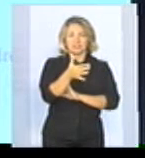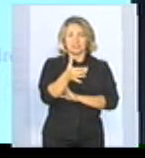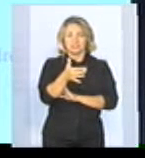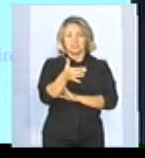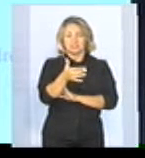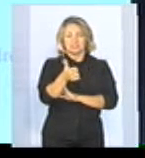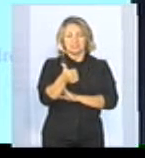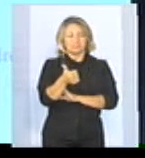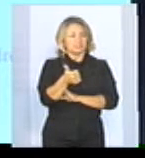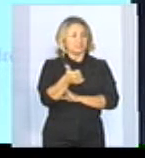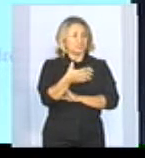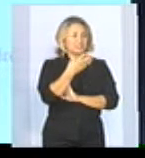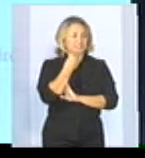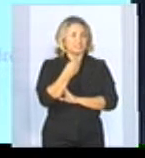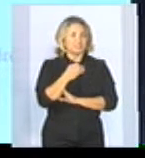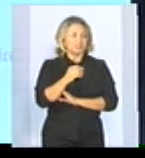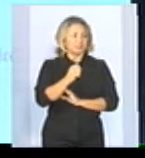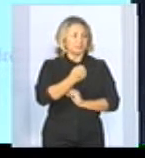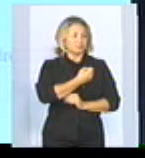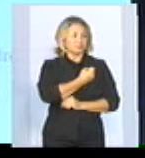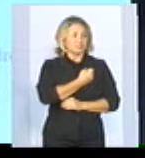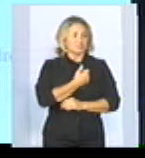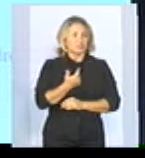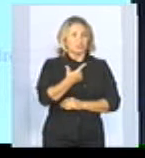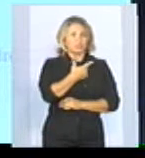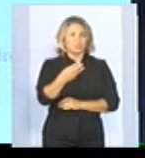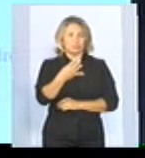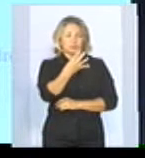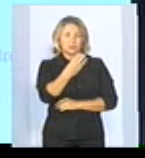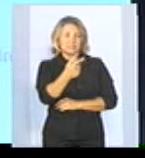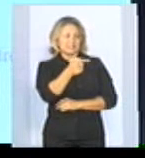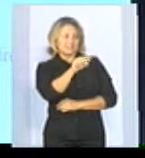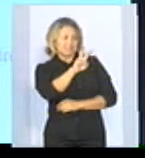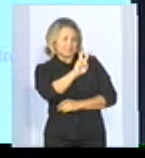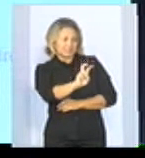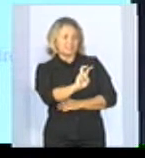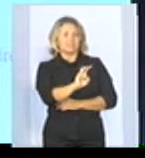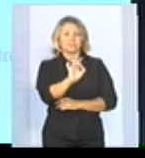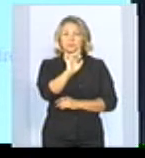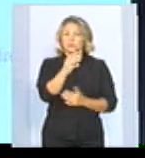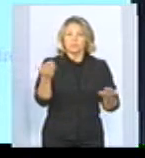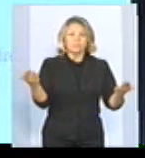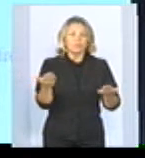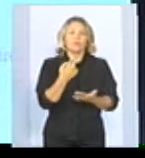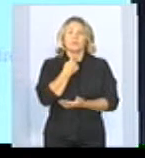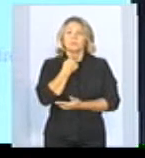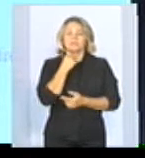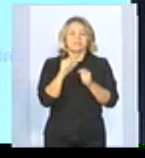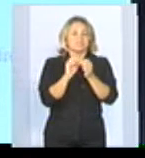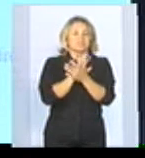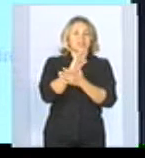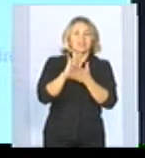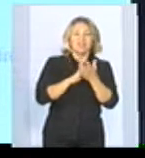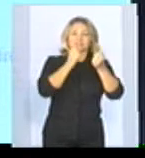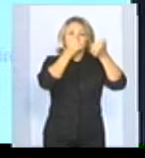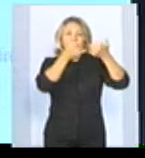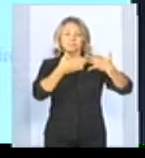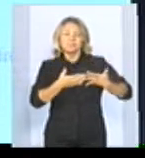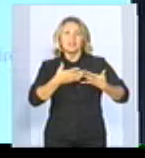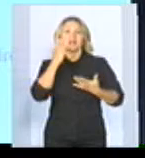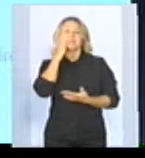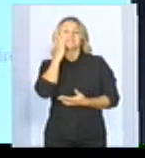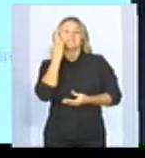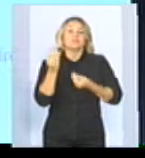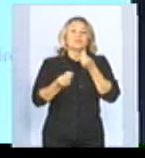a lei chegou agora não existe forma de fazer nenhuma análise nenhum estudo de correlação para verificar o seu